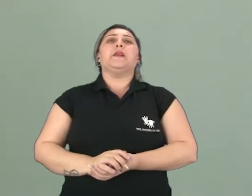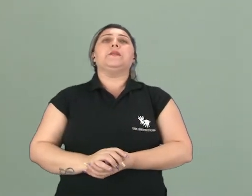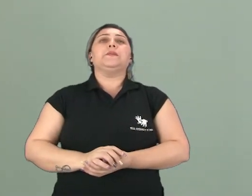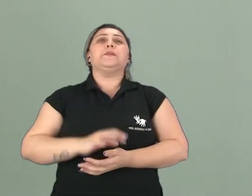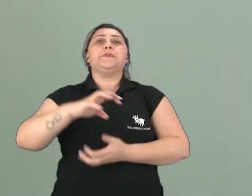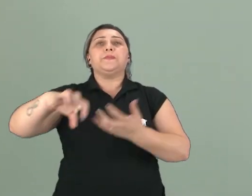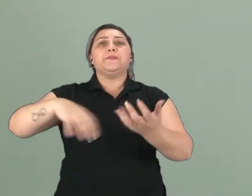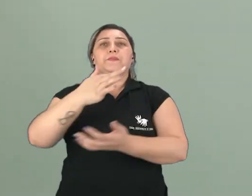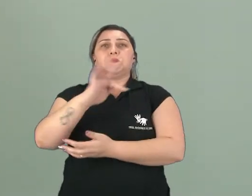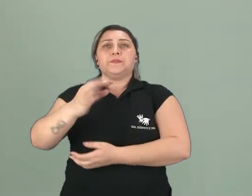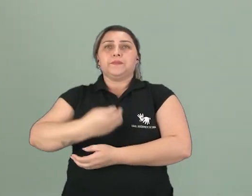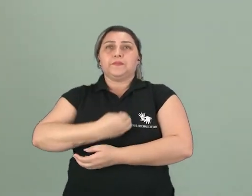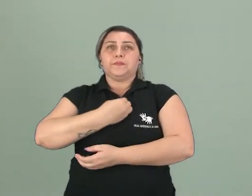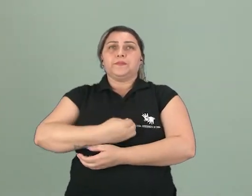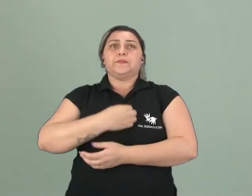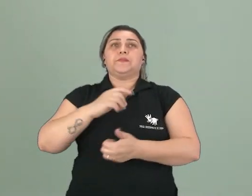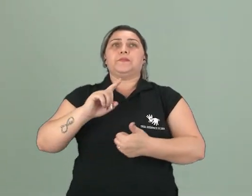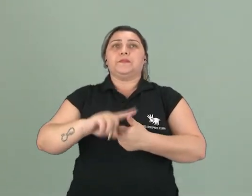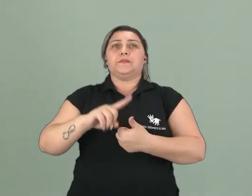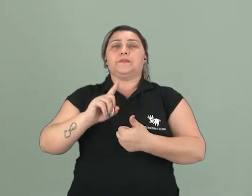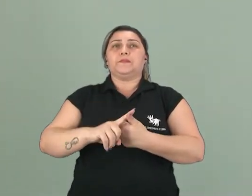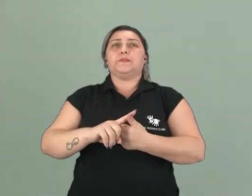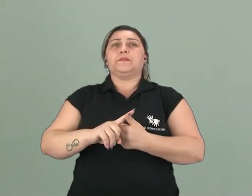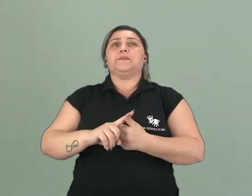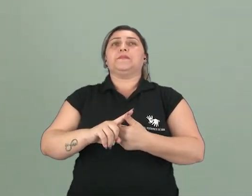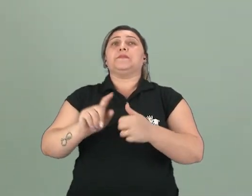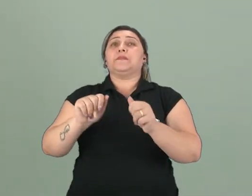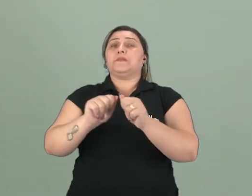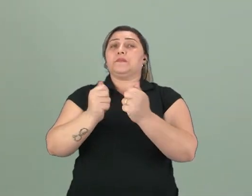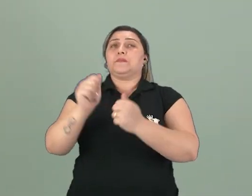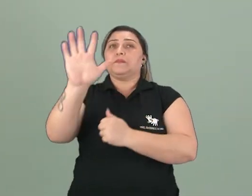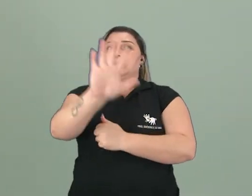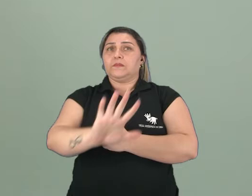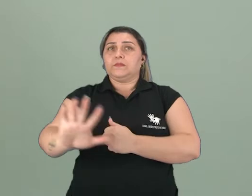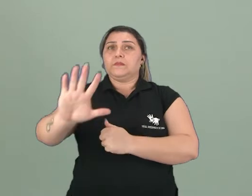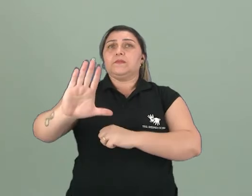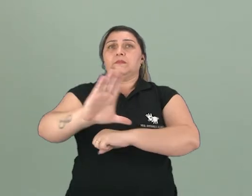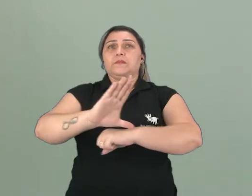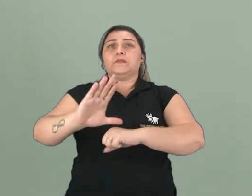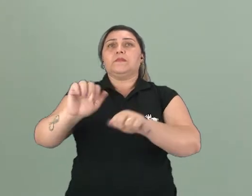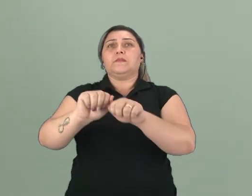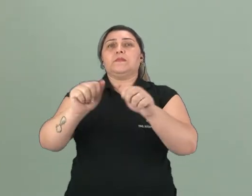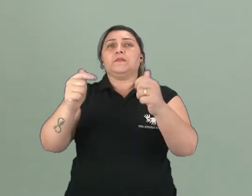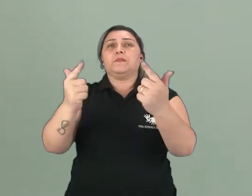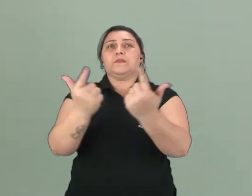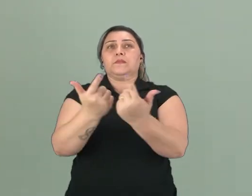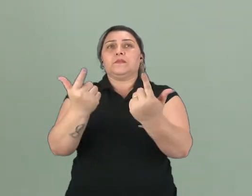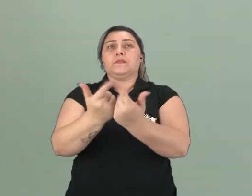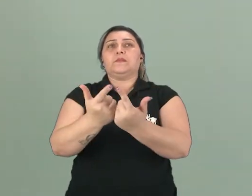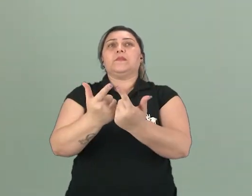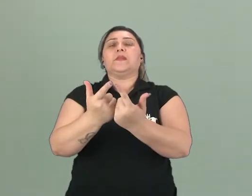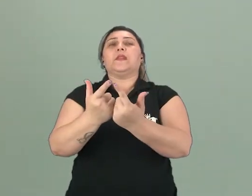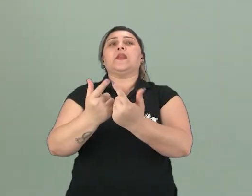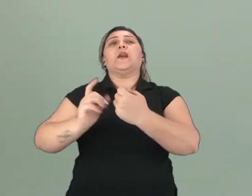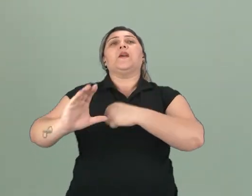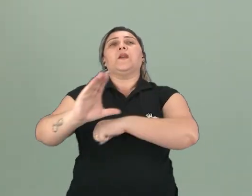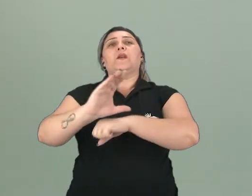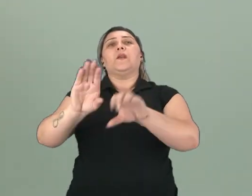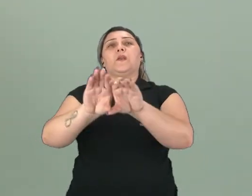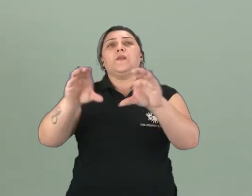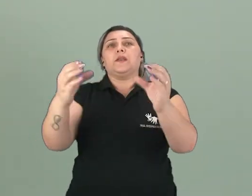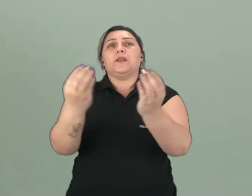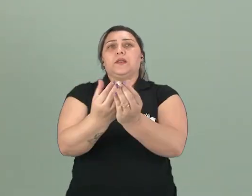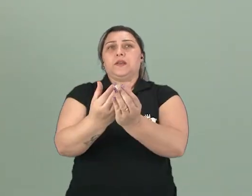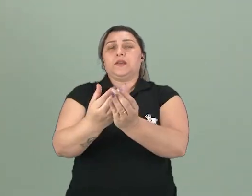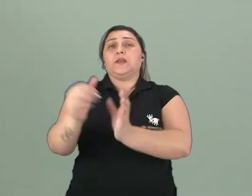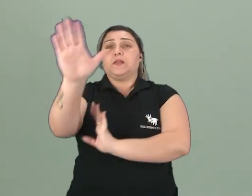da Revolução, a França viveu as seguintes fases: a Assembleia Nacional Constituinte, a Assembleia Legislativa, a Convenção Nacional